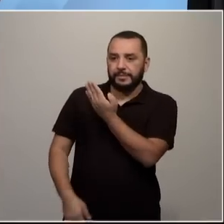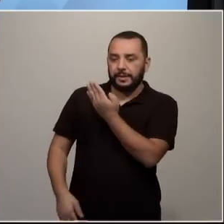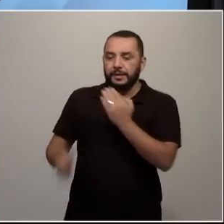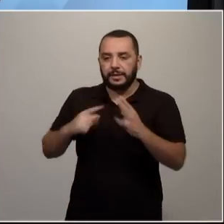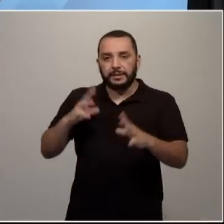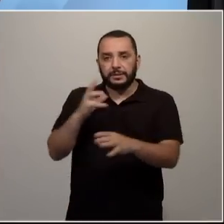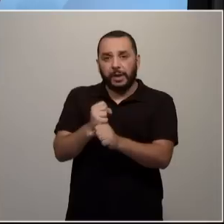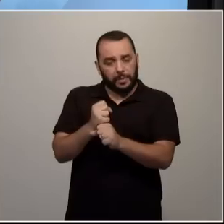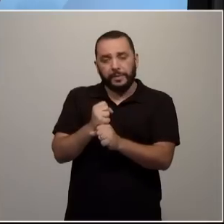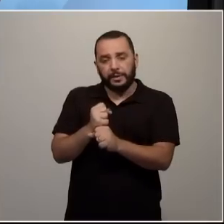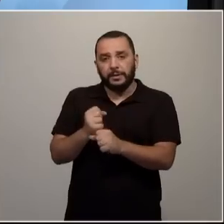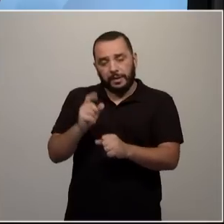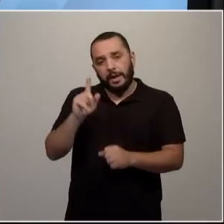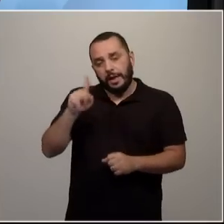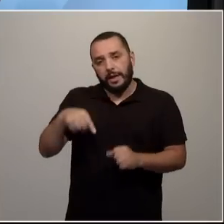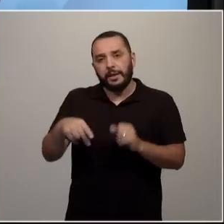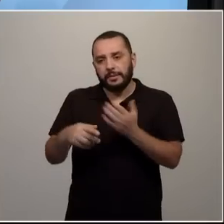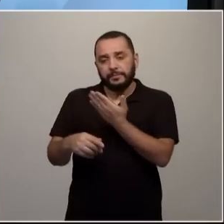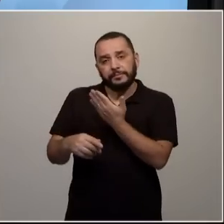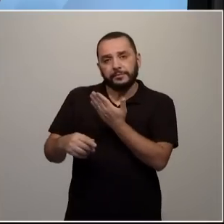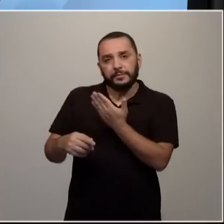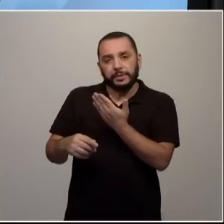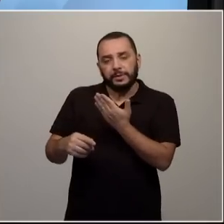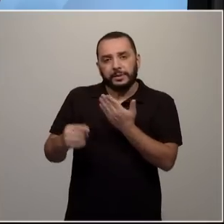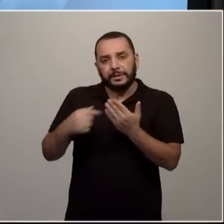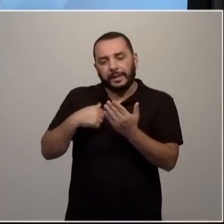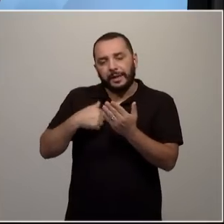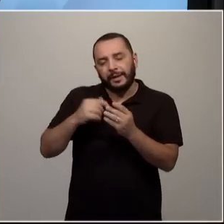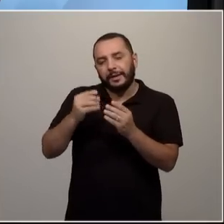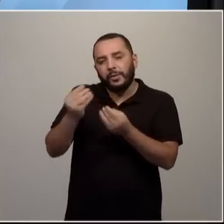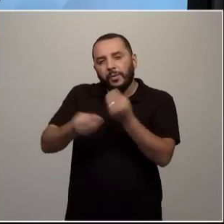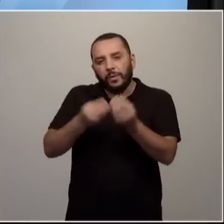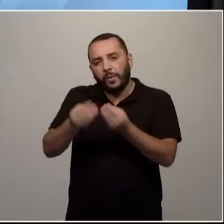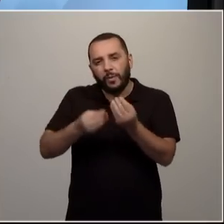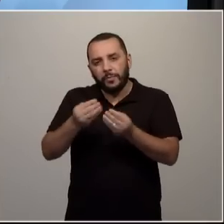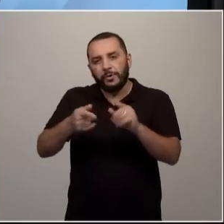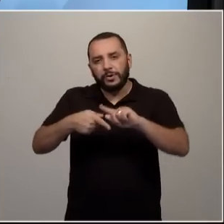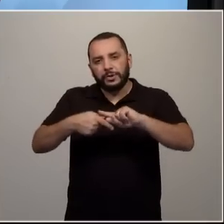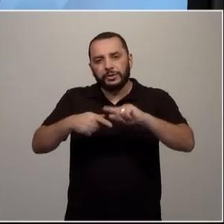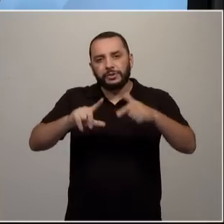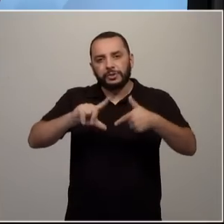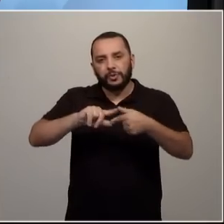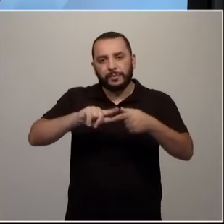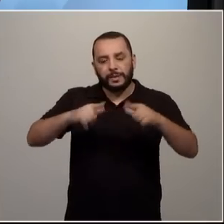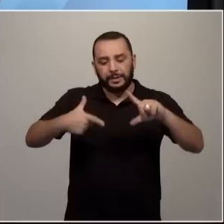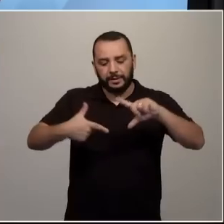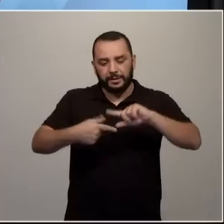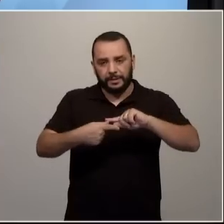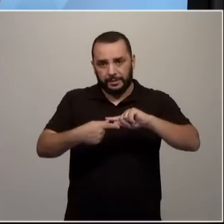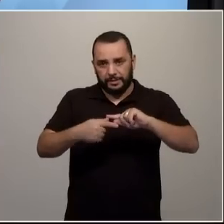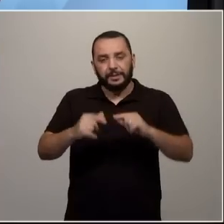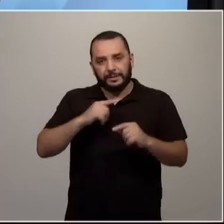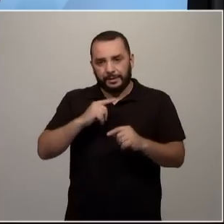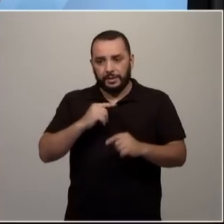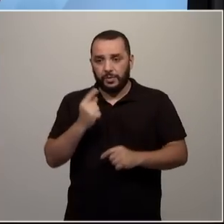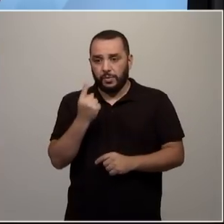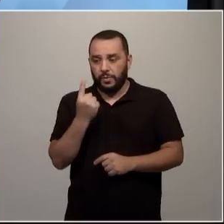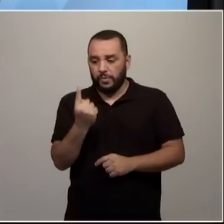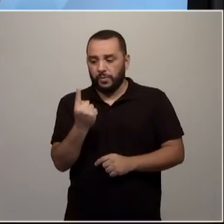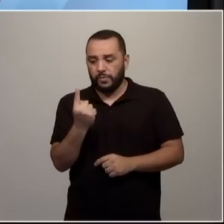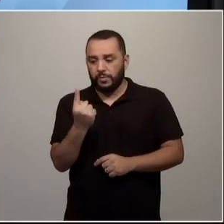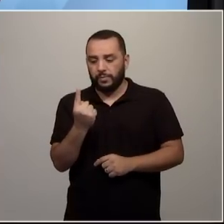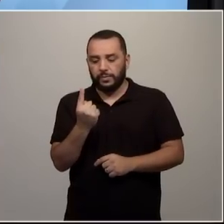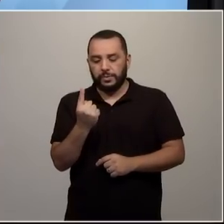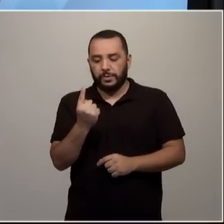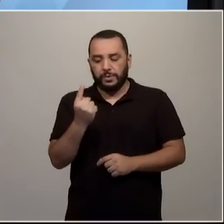é álgebra. Só que eu tenho uma interpretação geométrico-física de sair do ponto 1, 2 e chegar no ponto 3, 4, fazendo